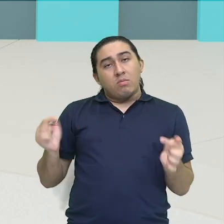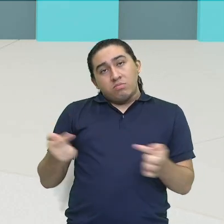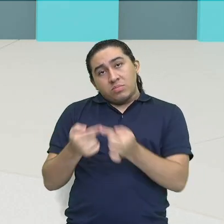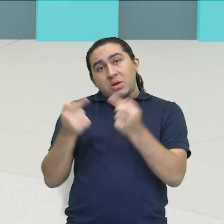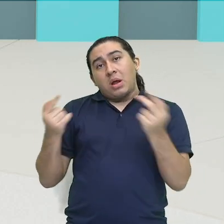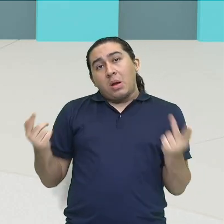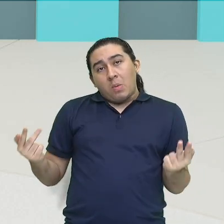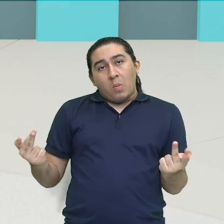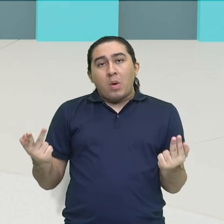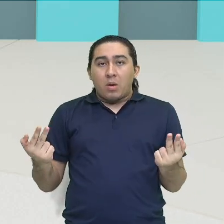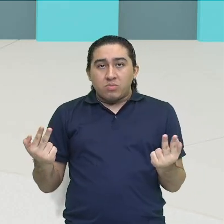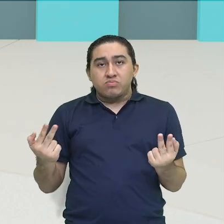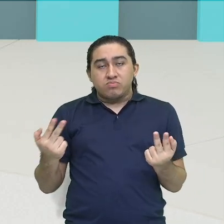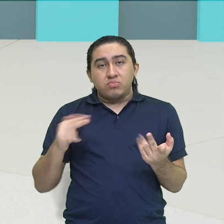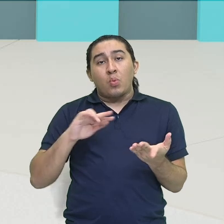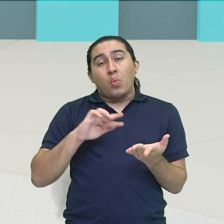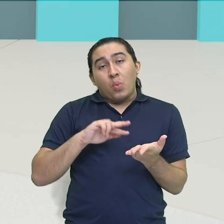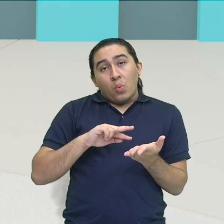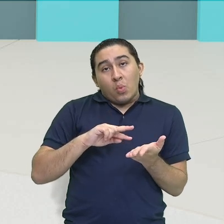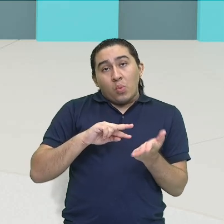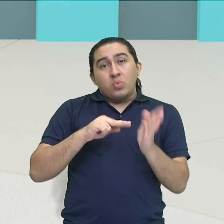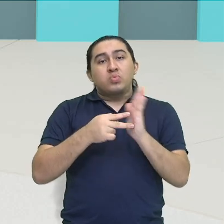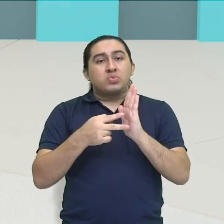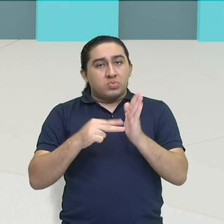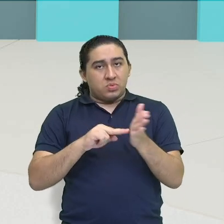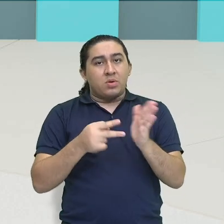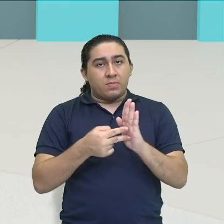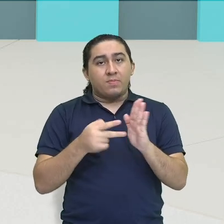mesmo valor, tá, de adjetivo.